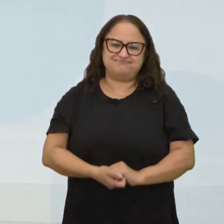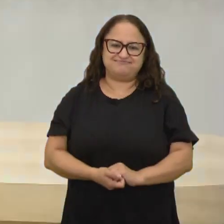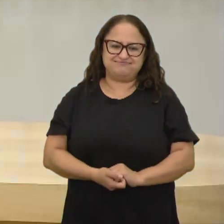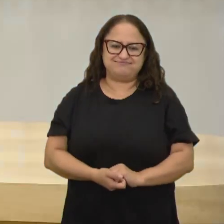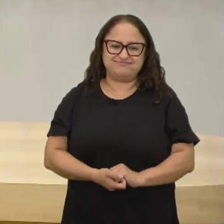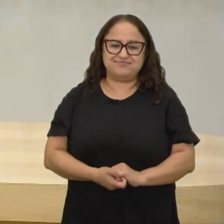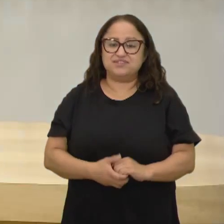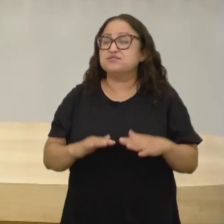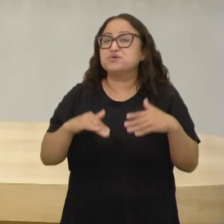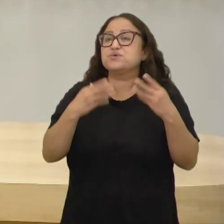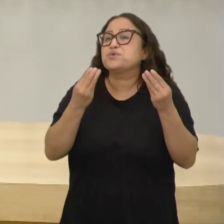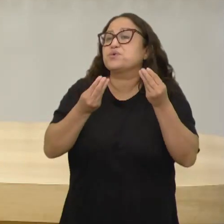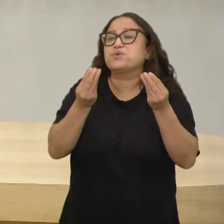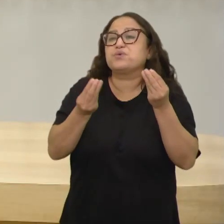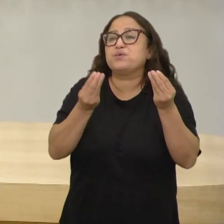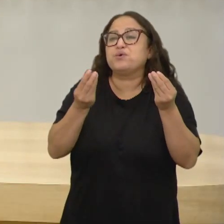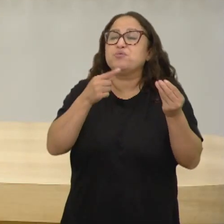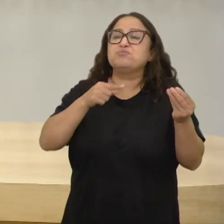Quantas vezes